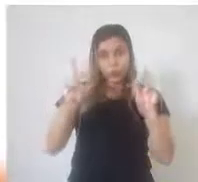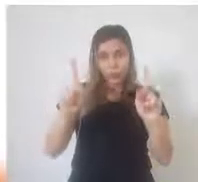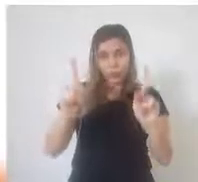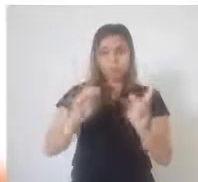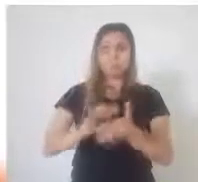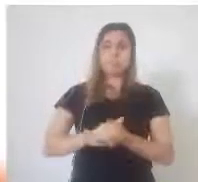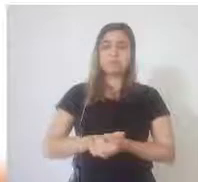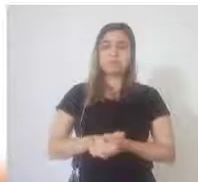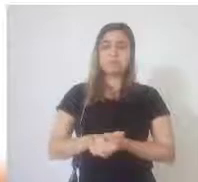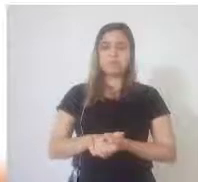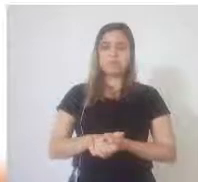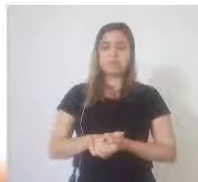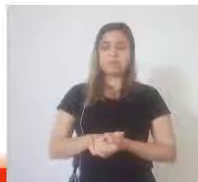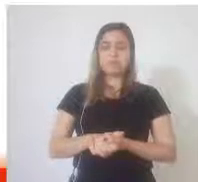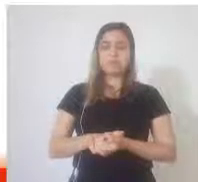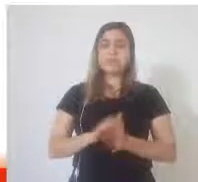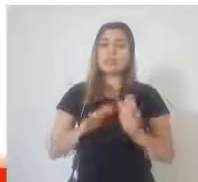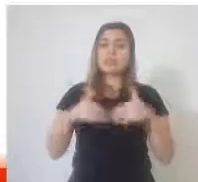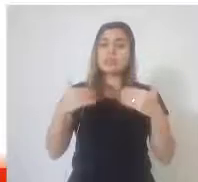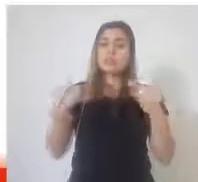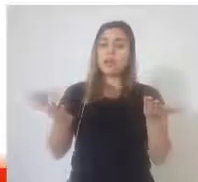aulas, tá bom?